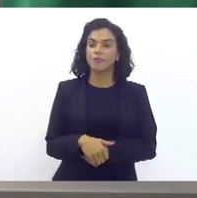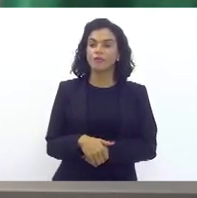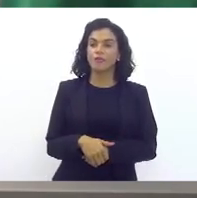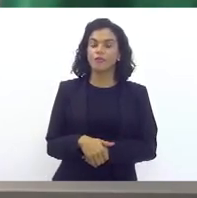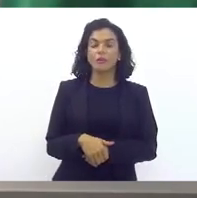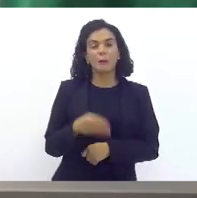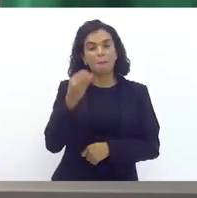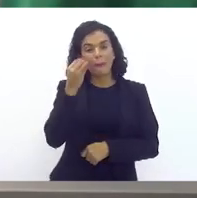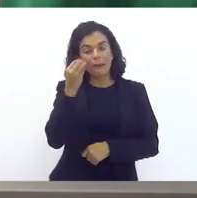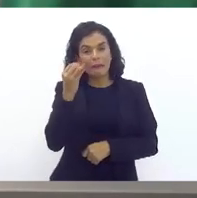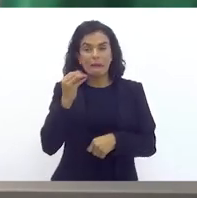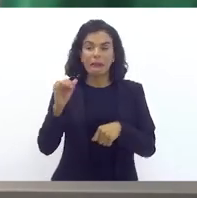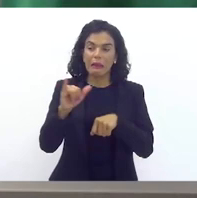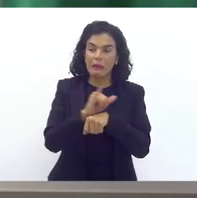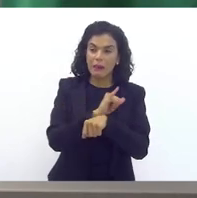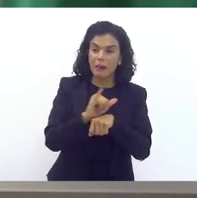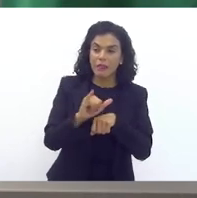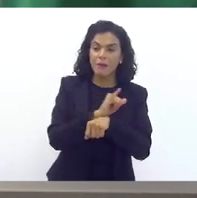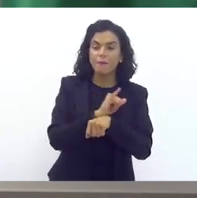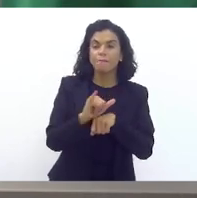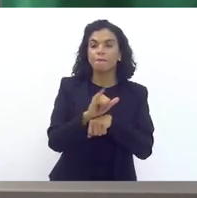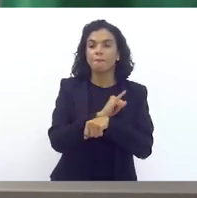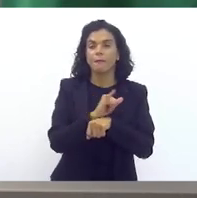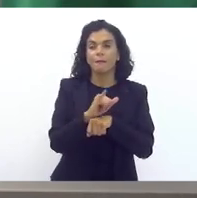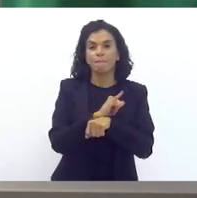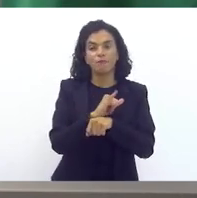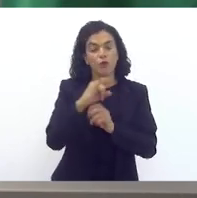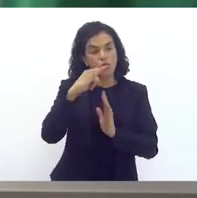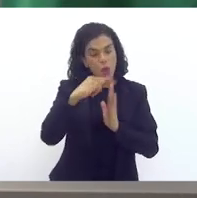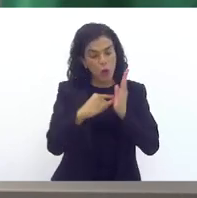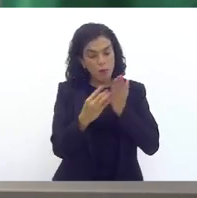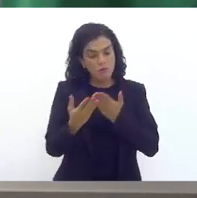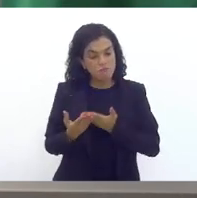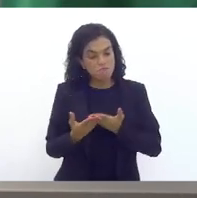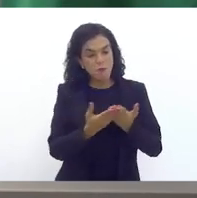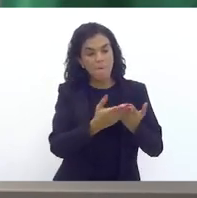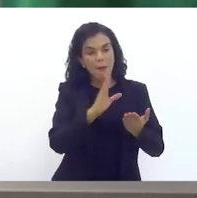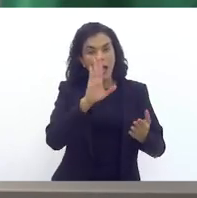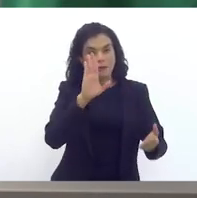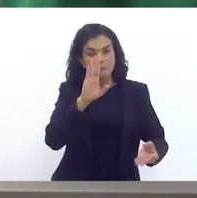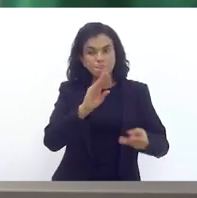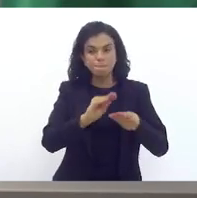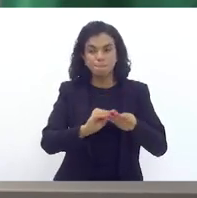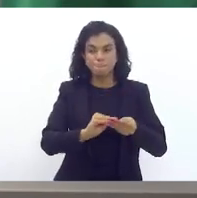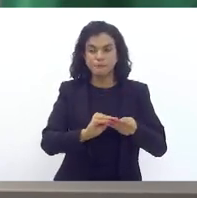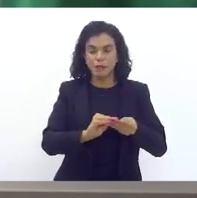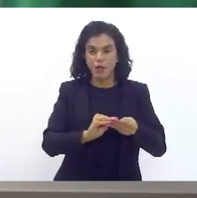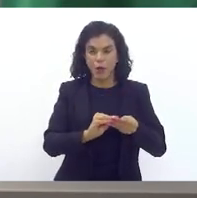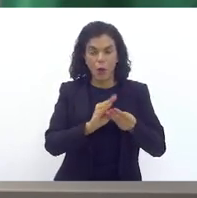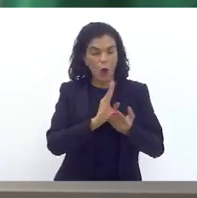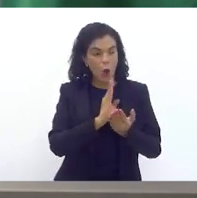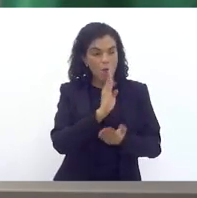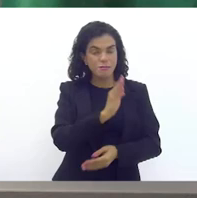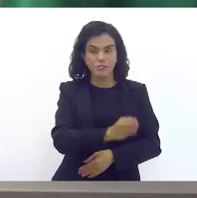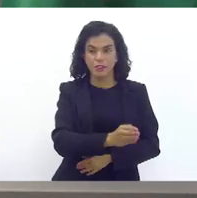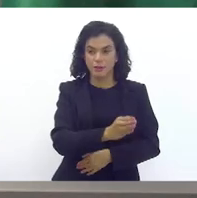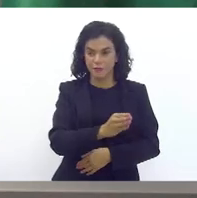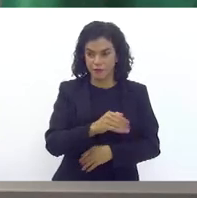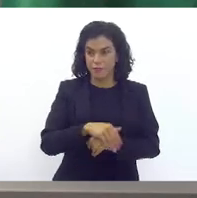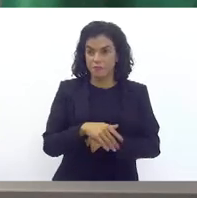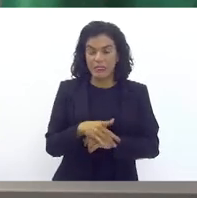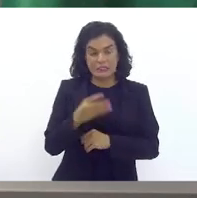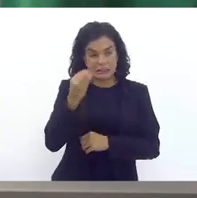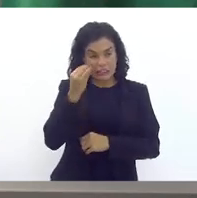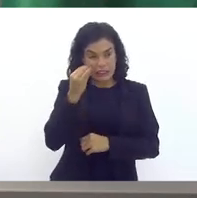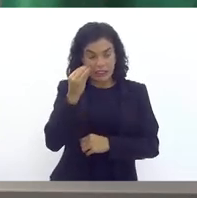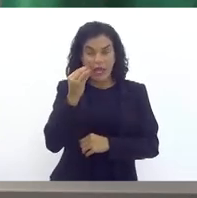para buscar um encaminhamento mais objetivo. E eu imagino que nessa próxima mesa de negociações a gente